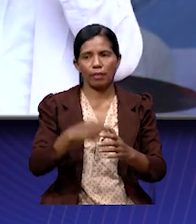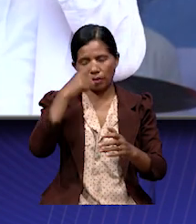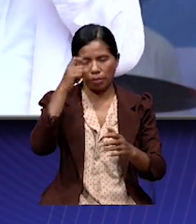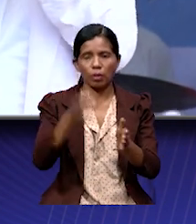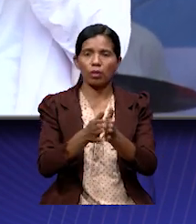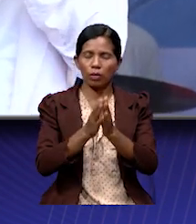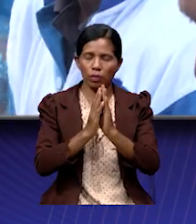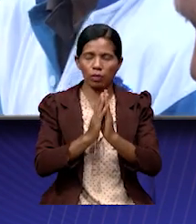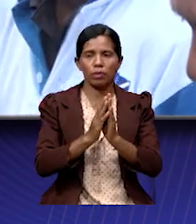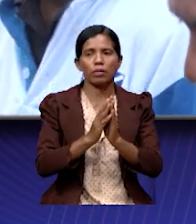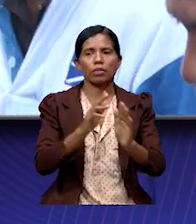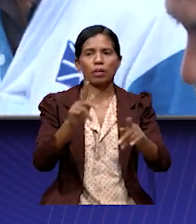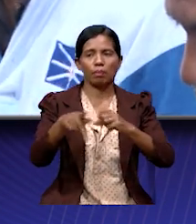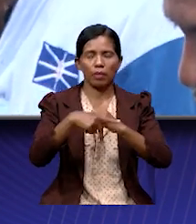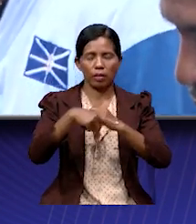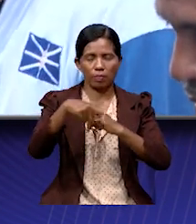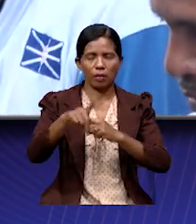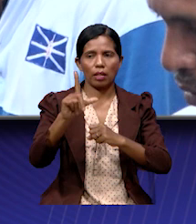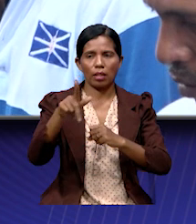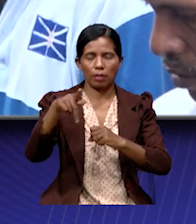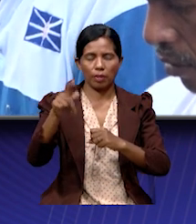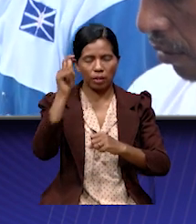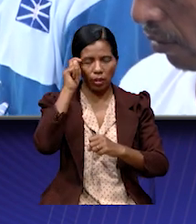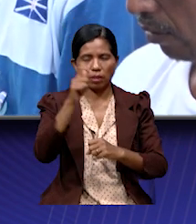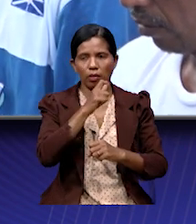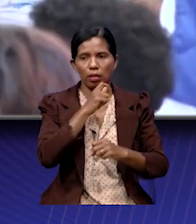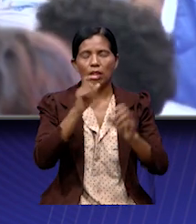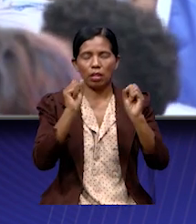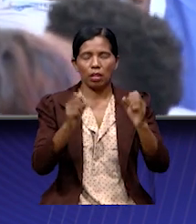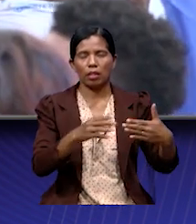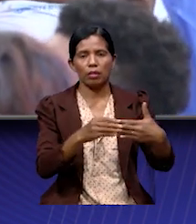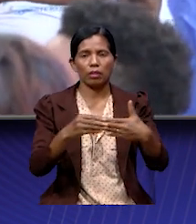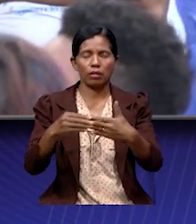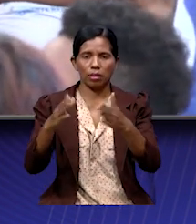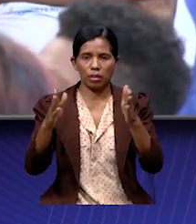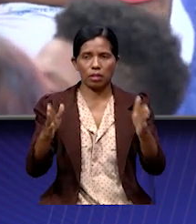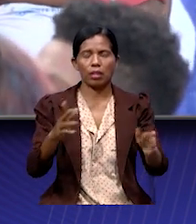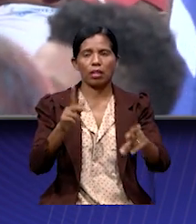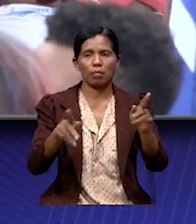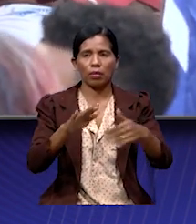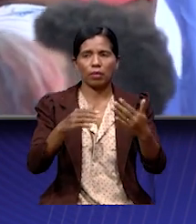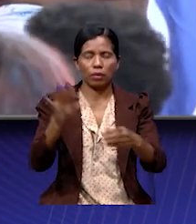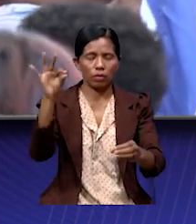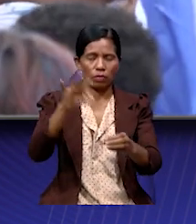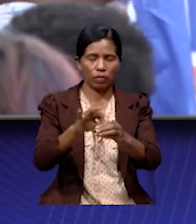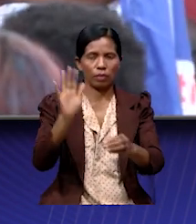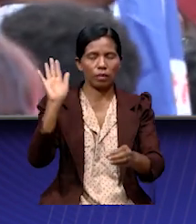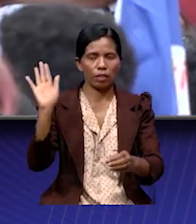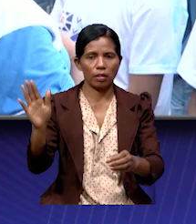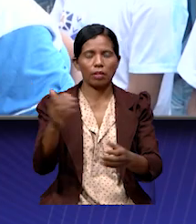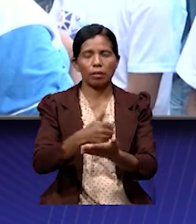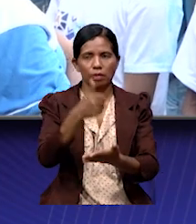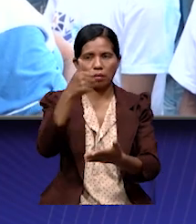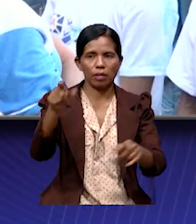husu ba fundador partido PLP Taur Matanruak atu orienta militante sira ho di vota bania nunebele manan no